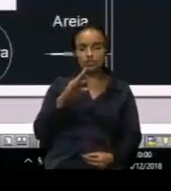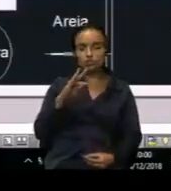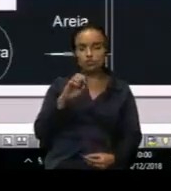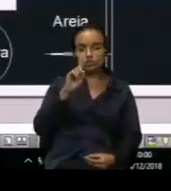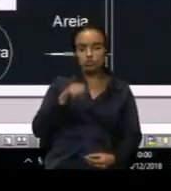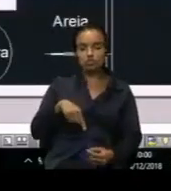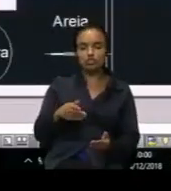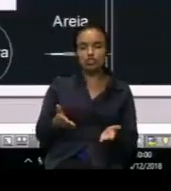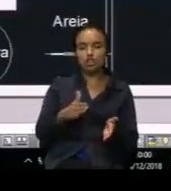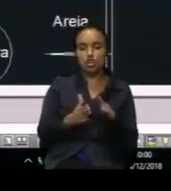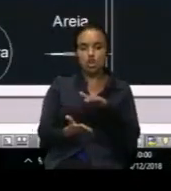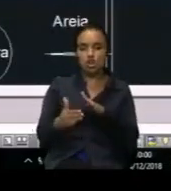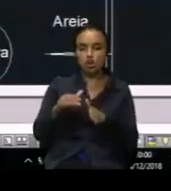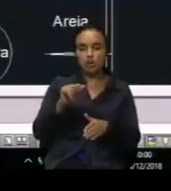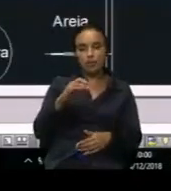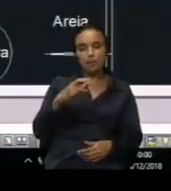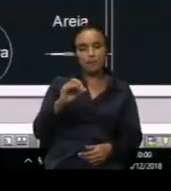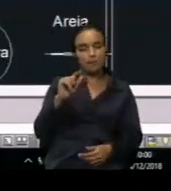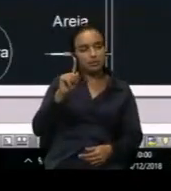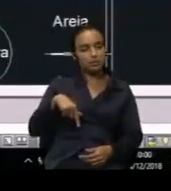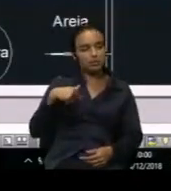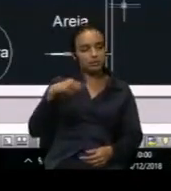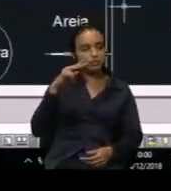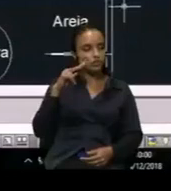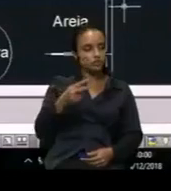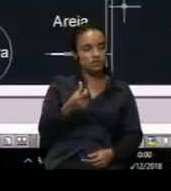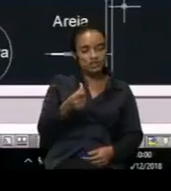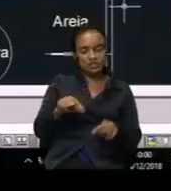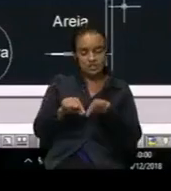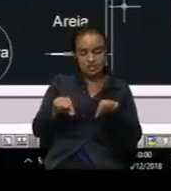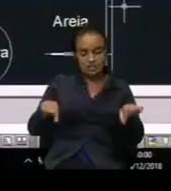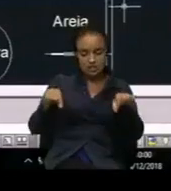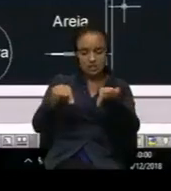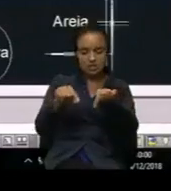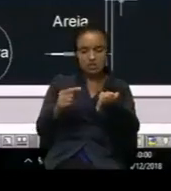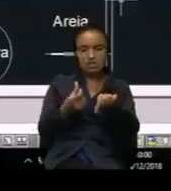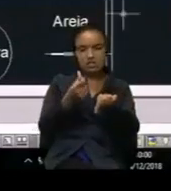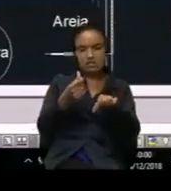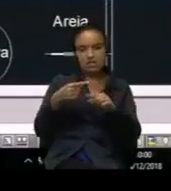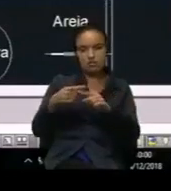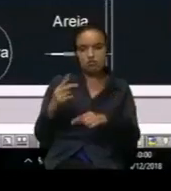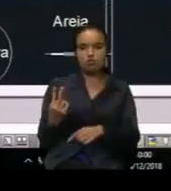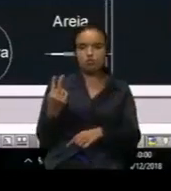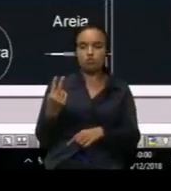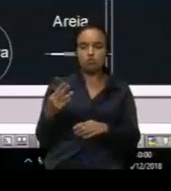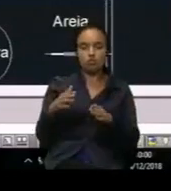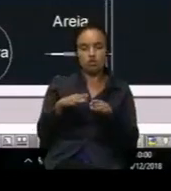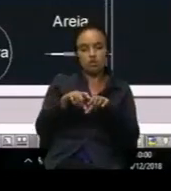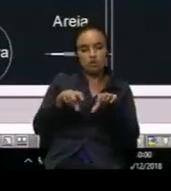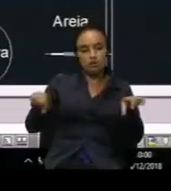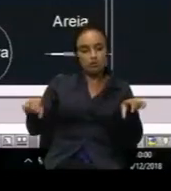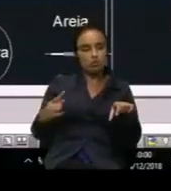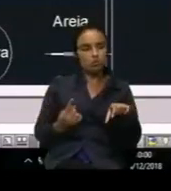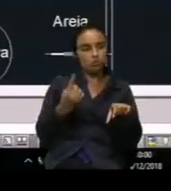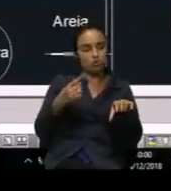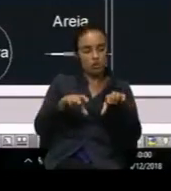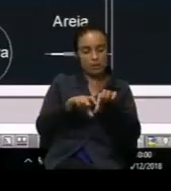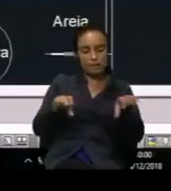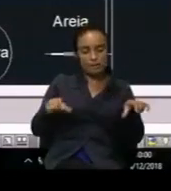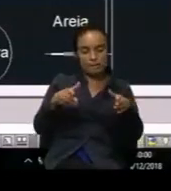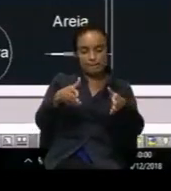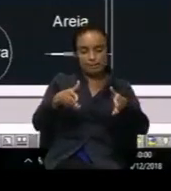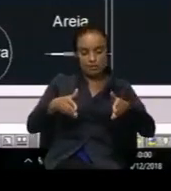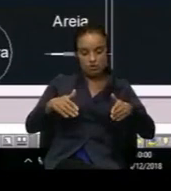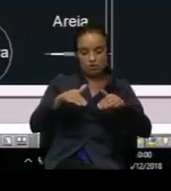aço. Bom, aqui o professor fez um de 6 por 2, porque uma barra geralmente tem o